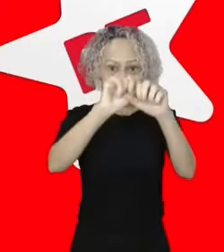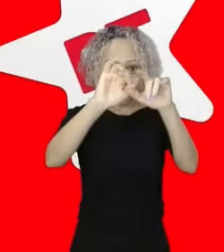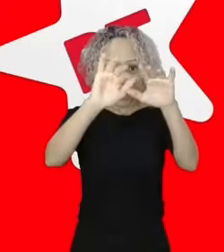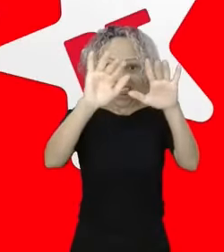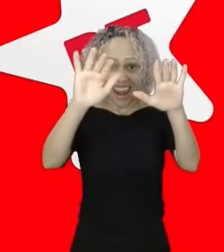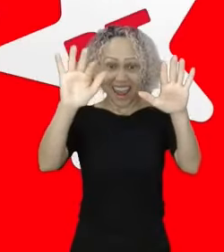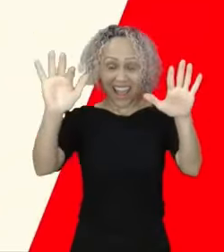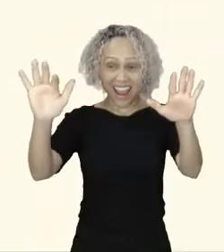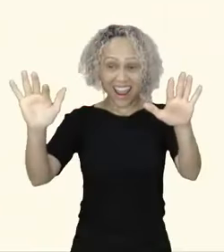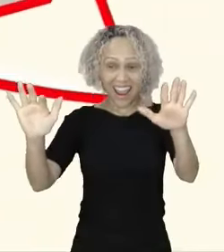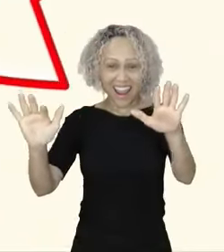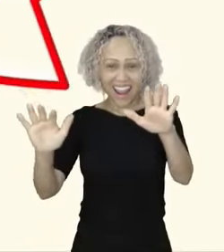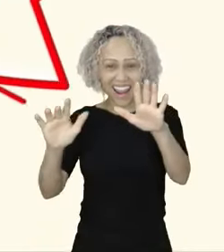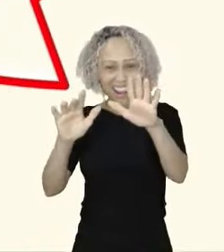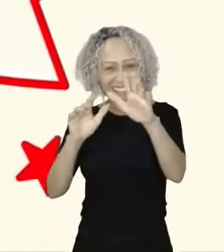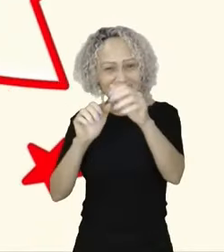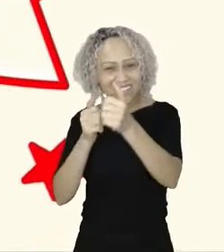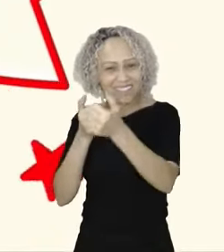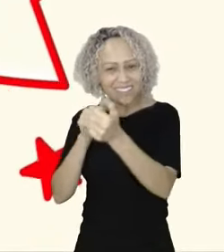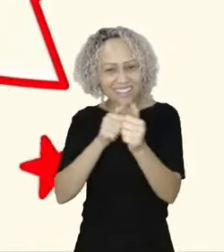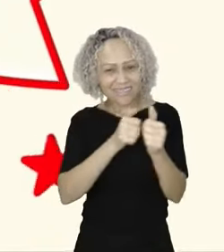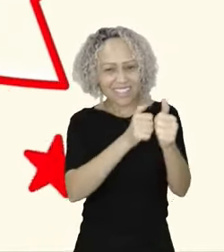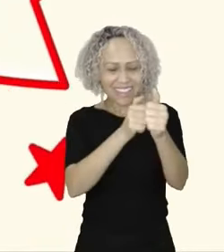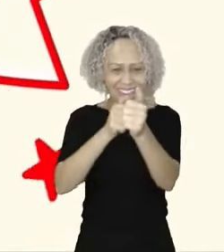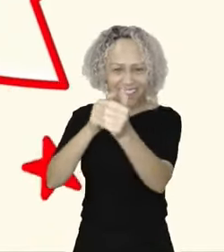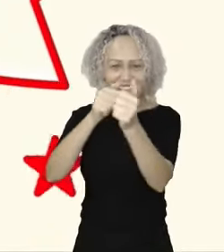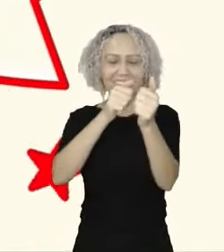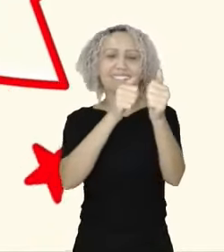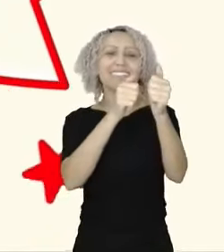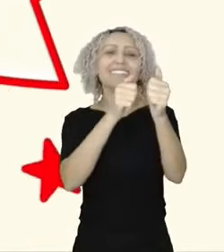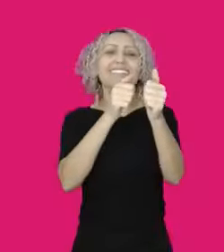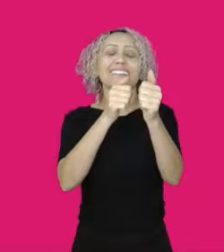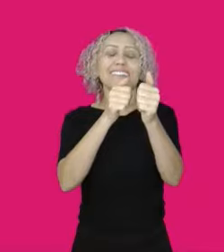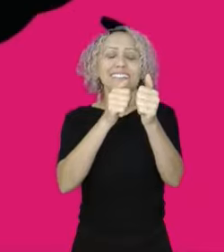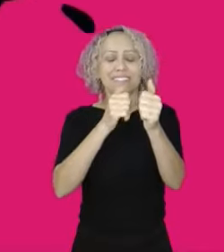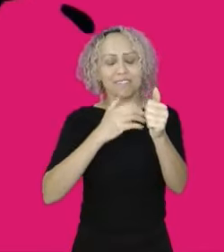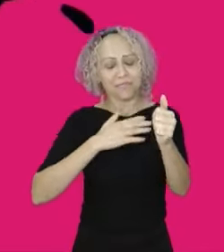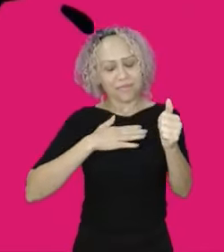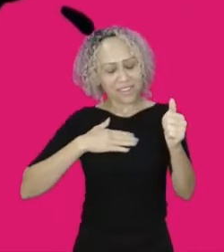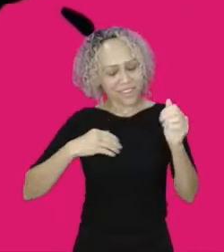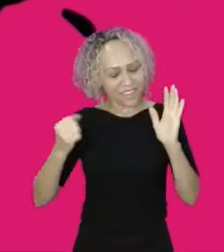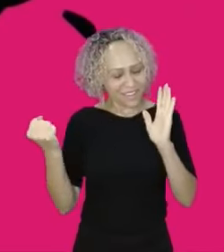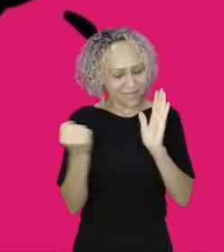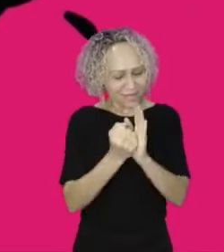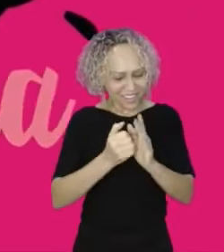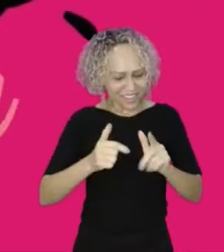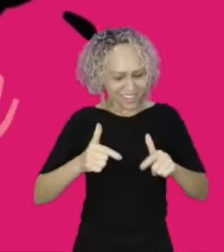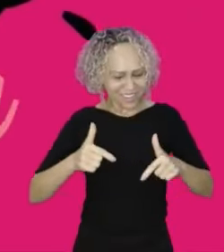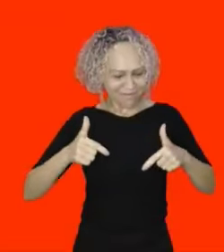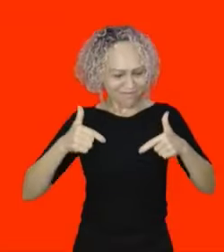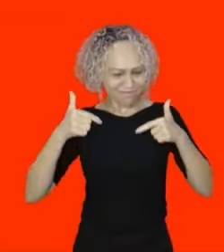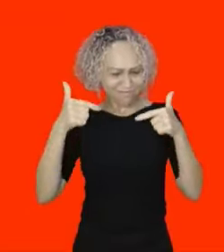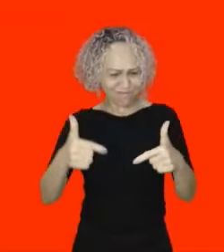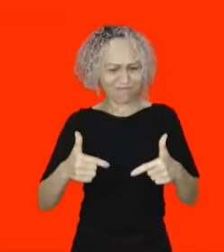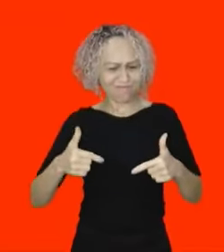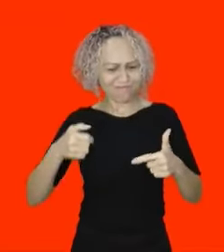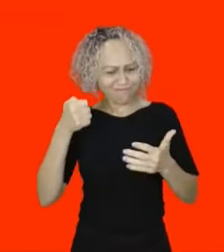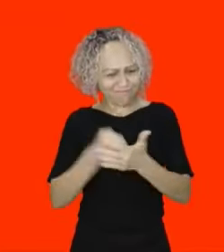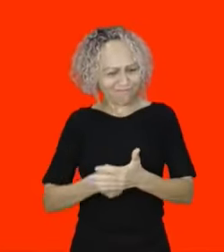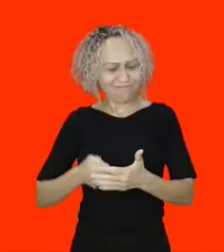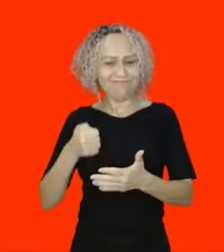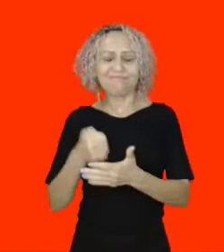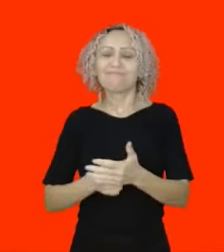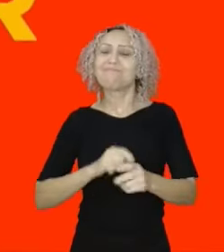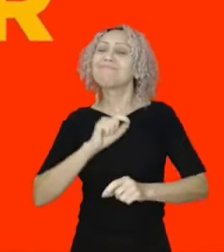ainda brilha ela é quem vai me guiar ser Guerreira é minha cina